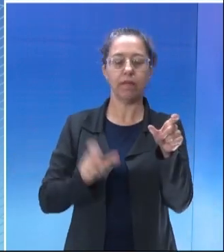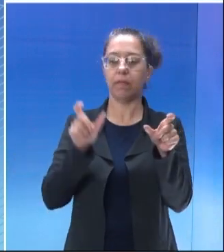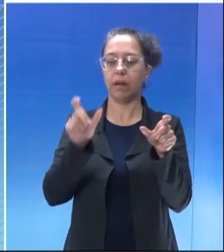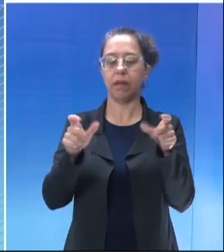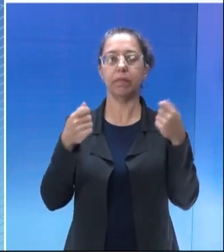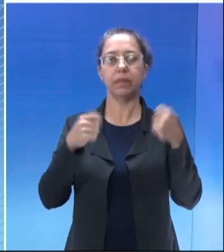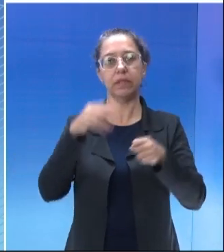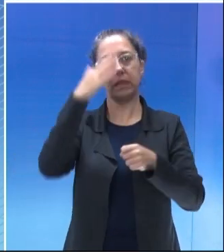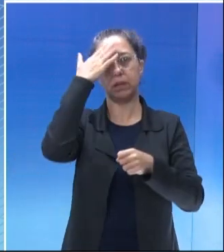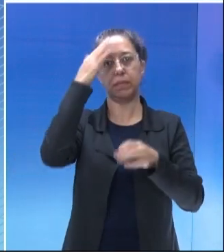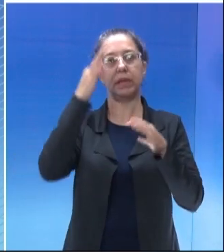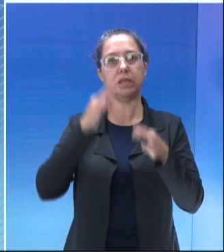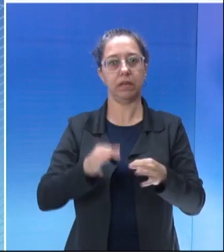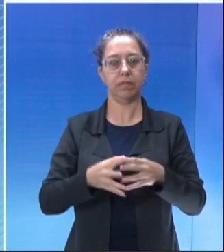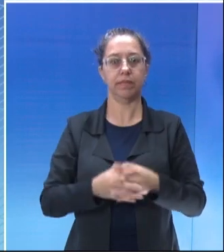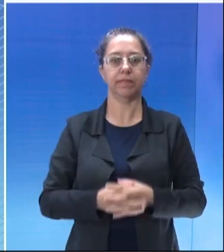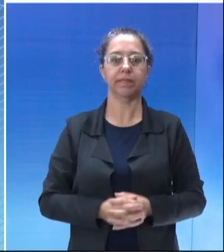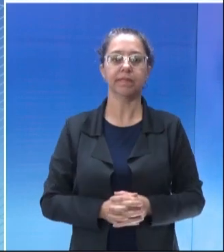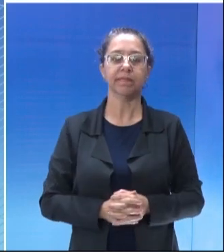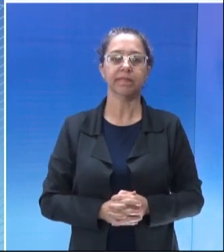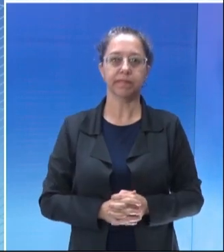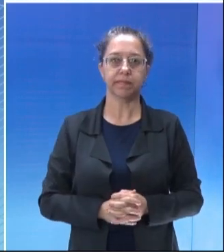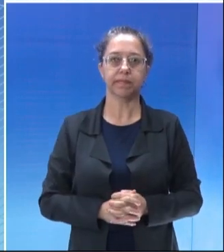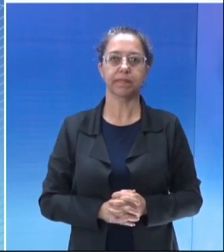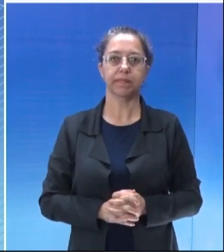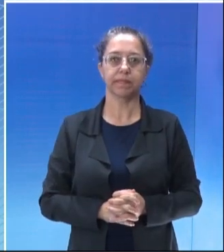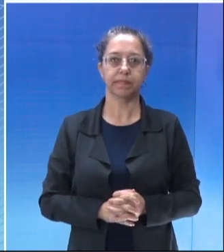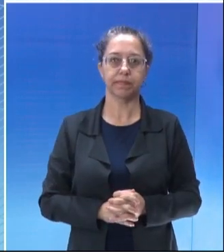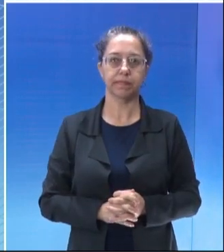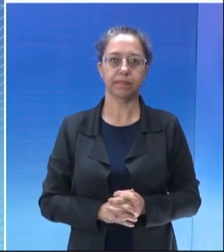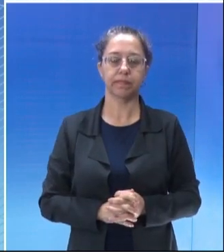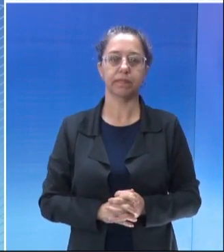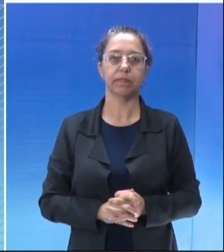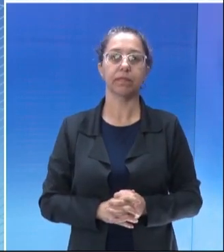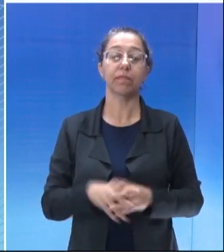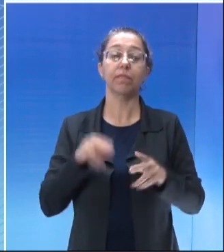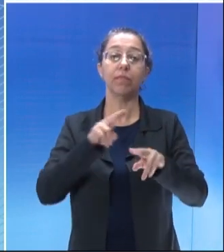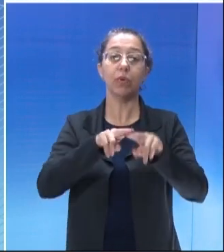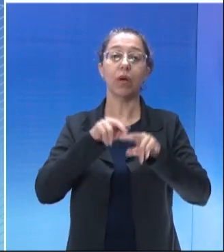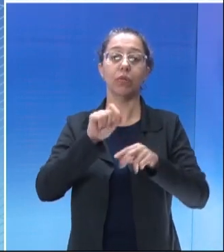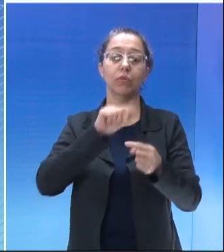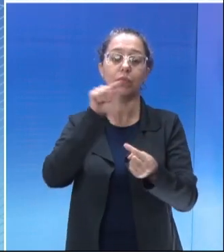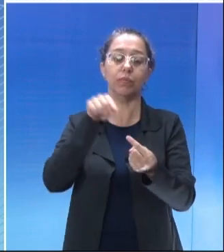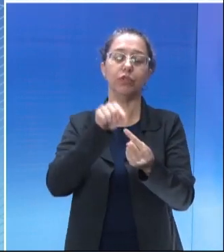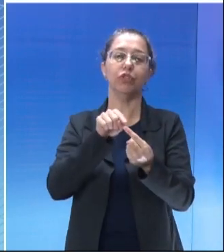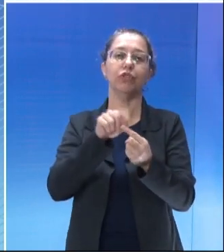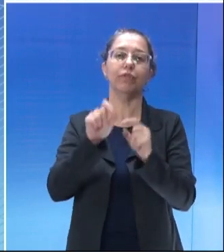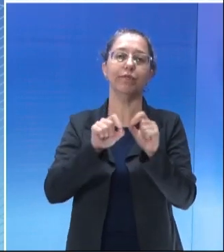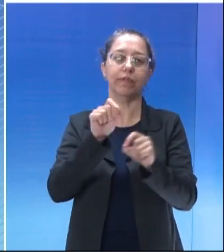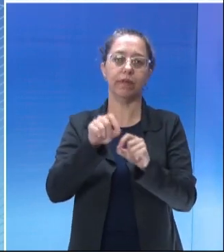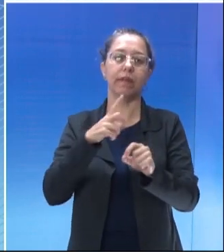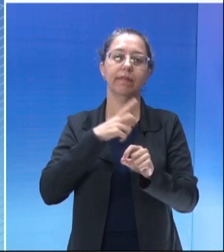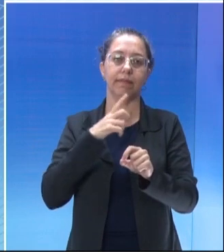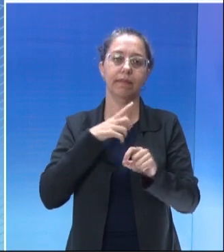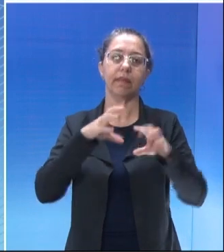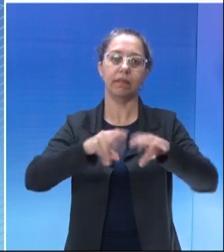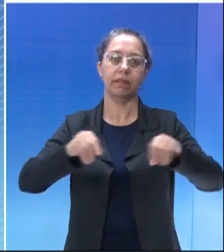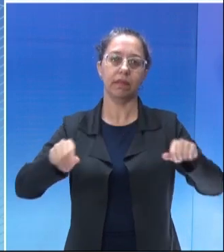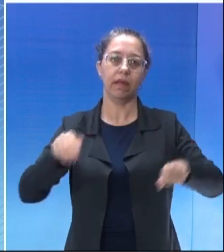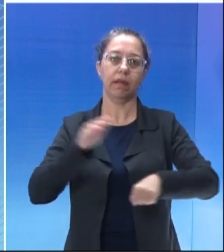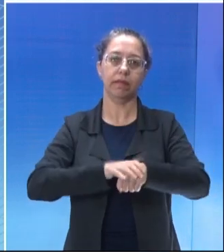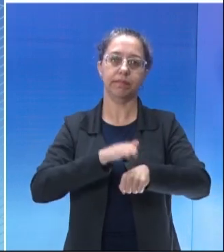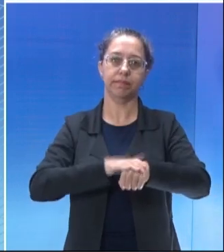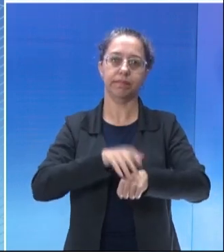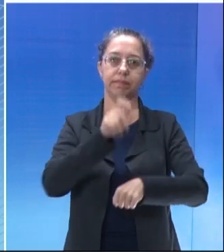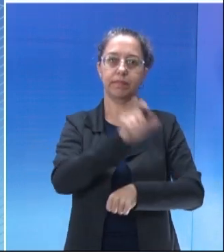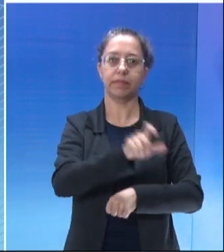desapropriação e expropriação, tá bom? Pelo cumprimento da função social da propriedade. Mas